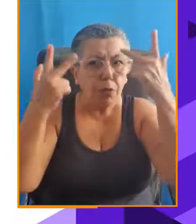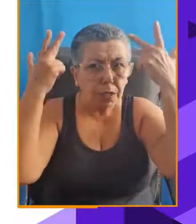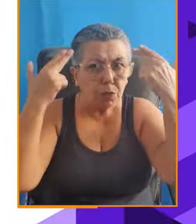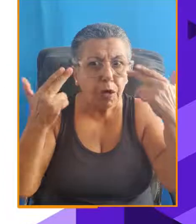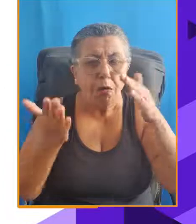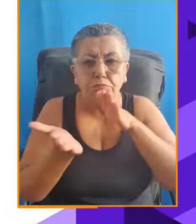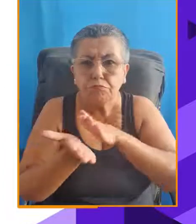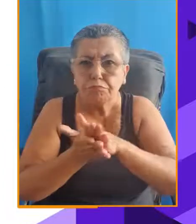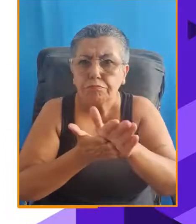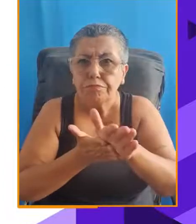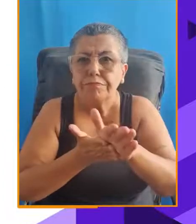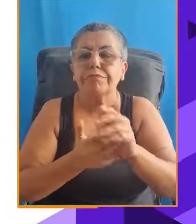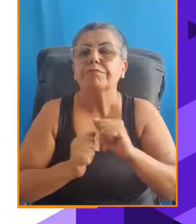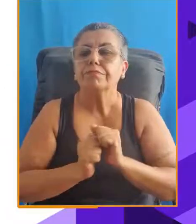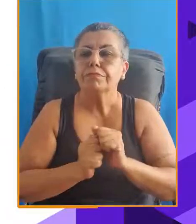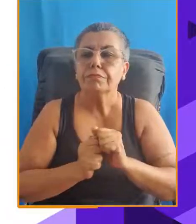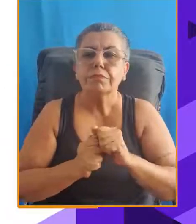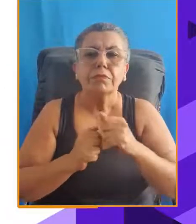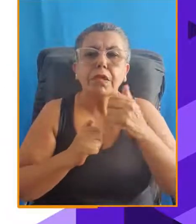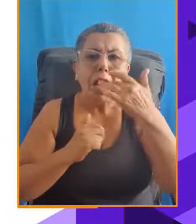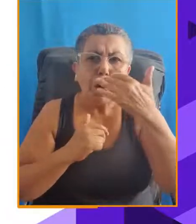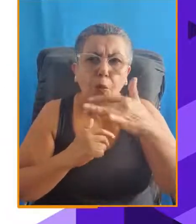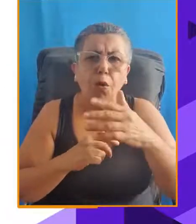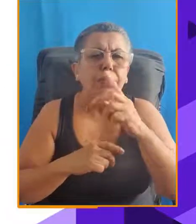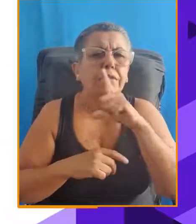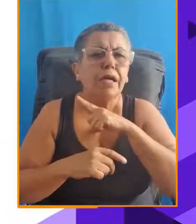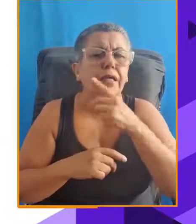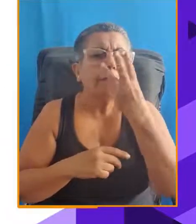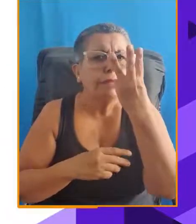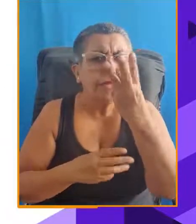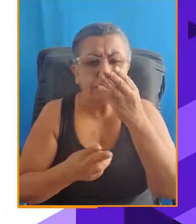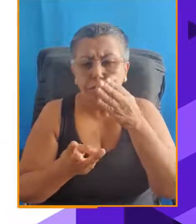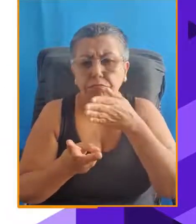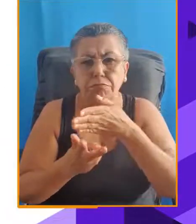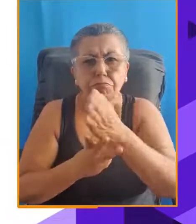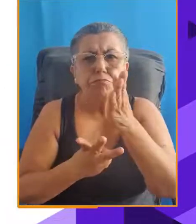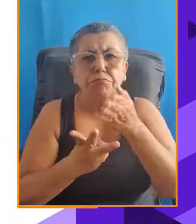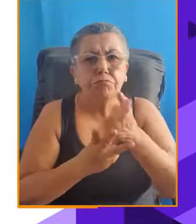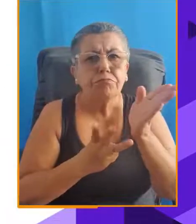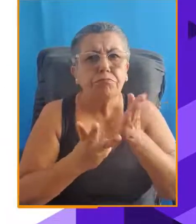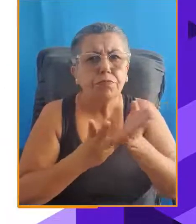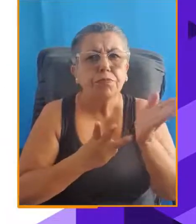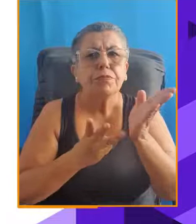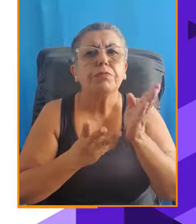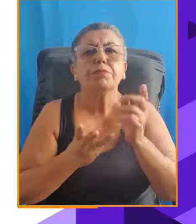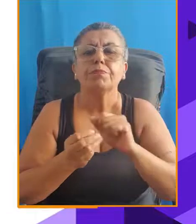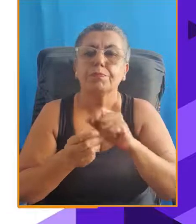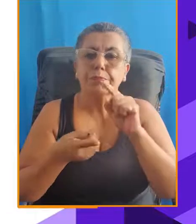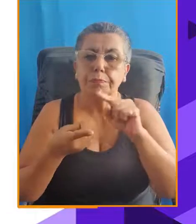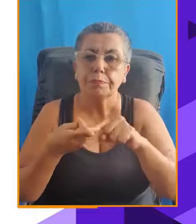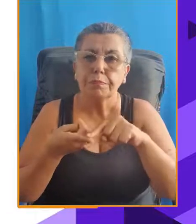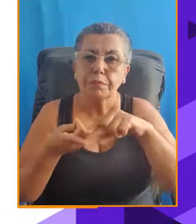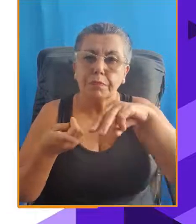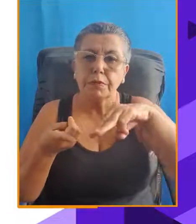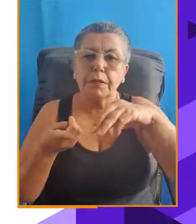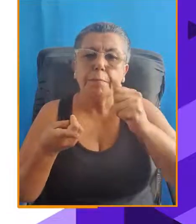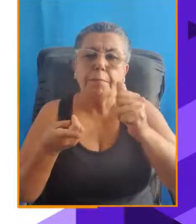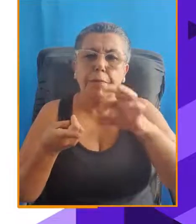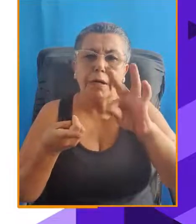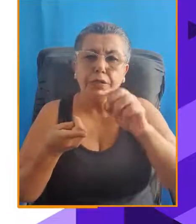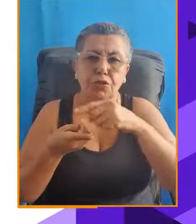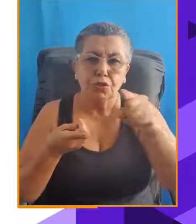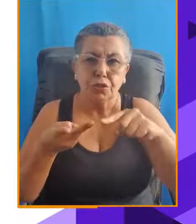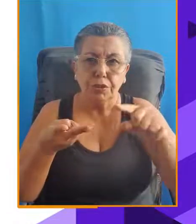impressa. A cor tem 3 dimensões que podem ser definidas e medidas e são